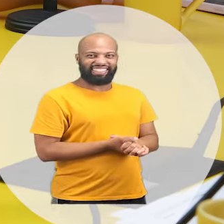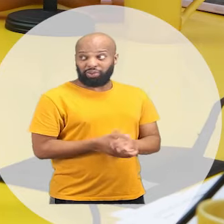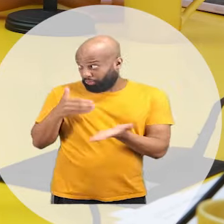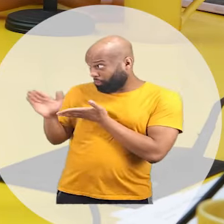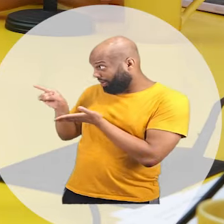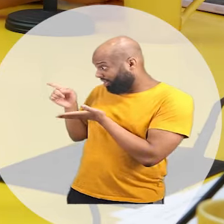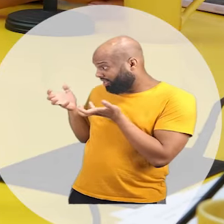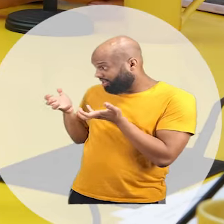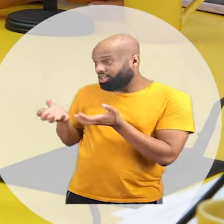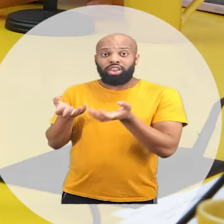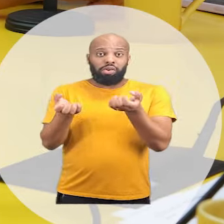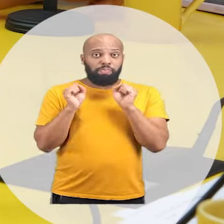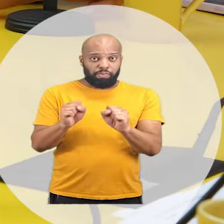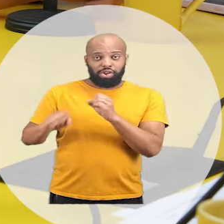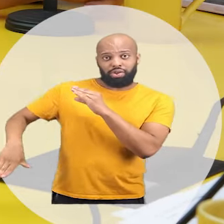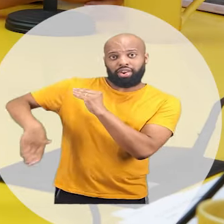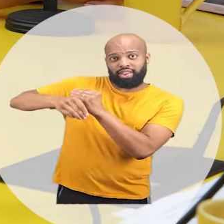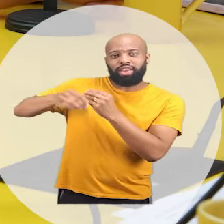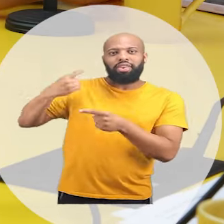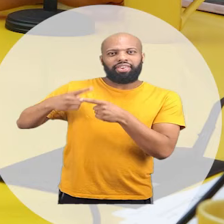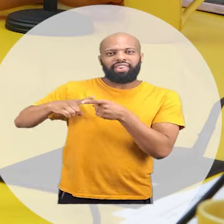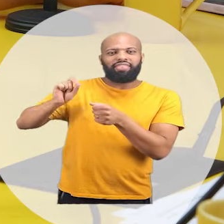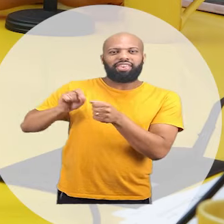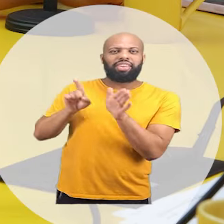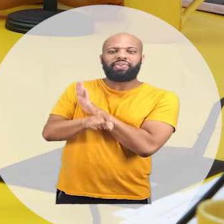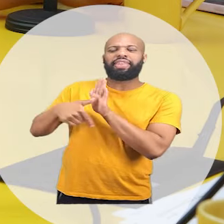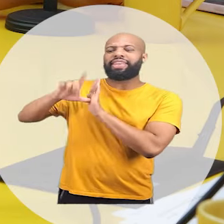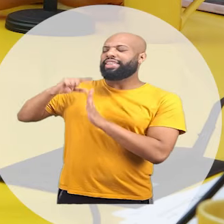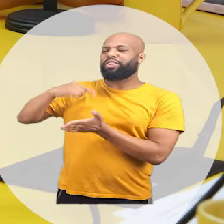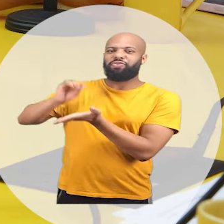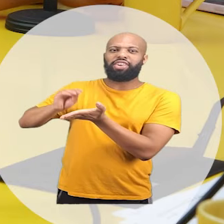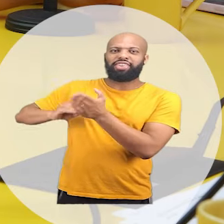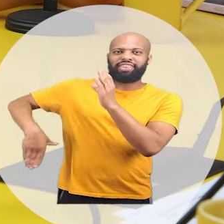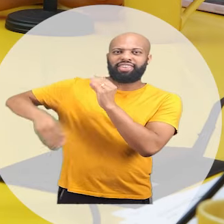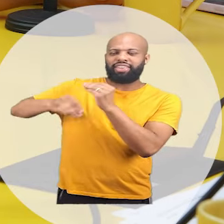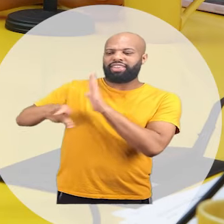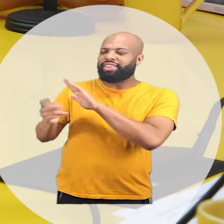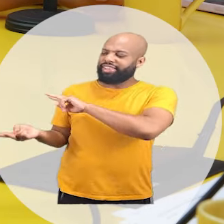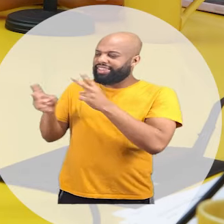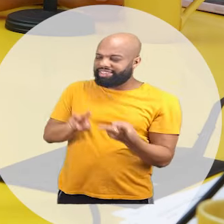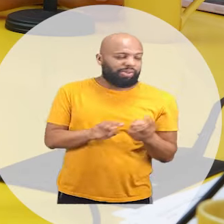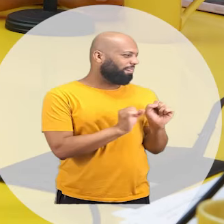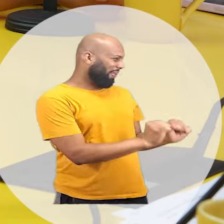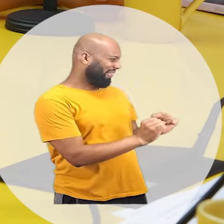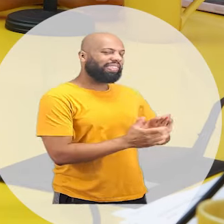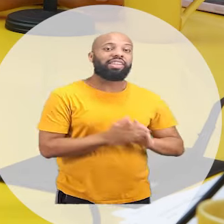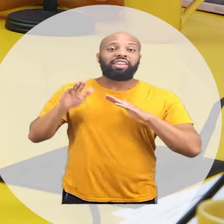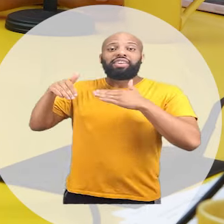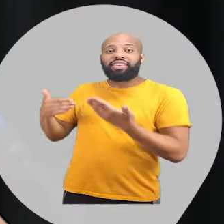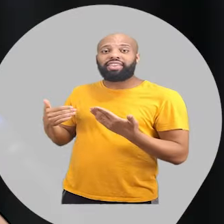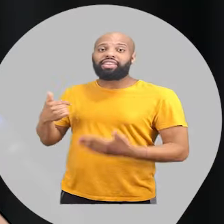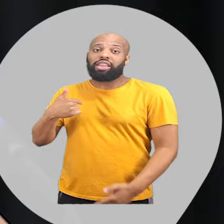quer começar posso complementar Porque ela fez essa pergunta antes e eu não complementar a resposta né da transição de carreira